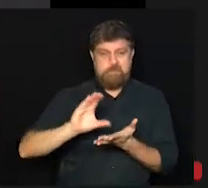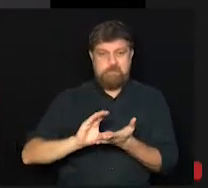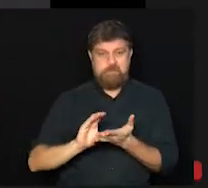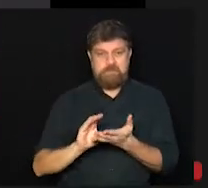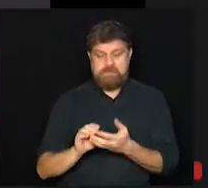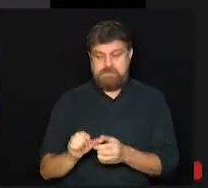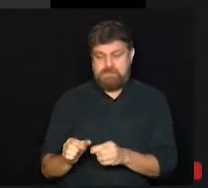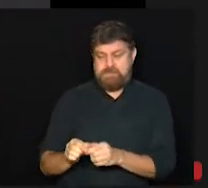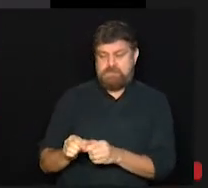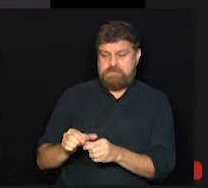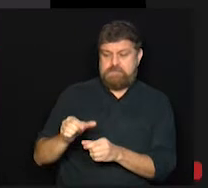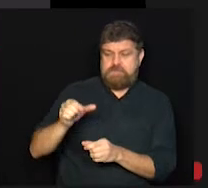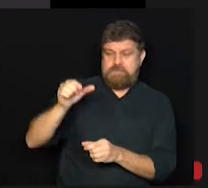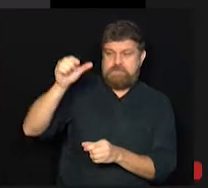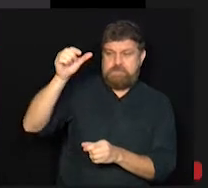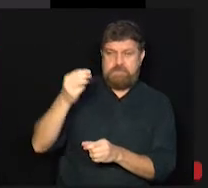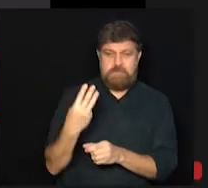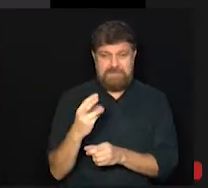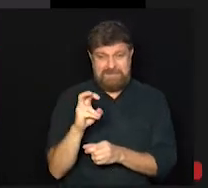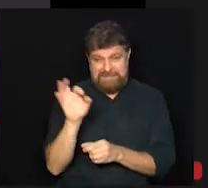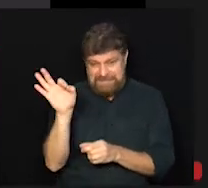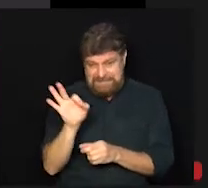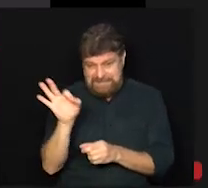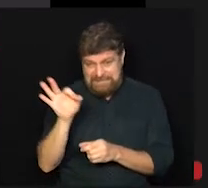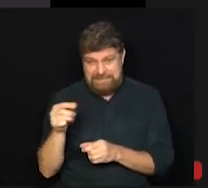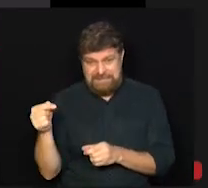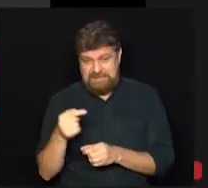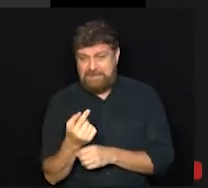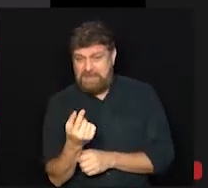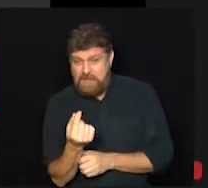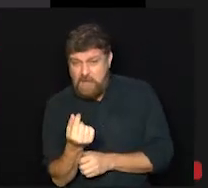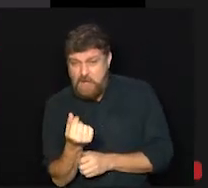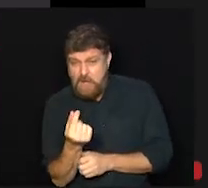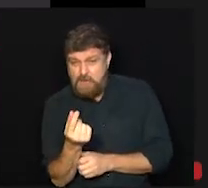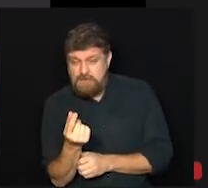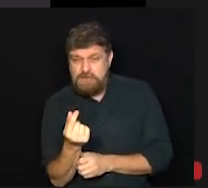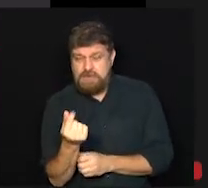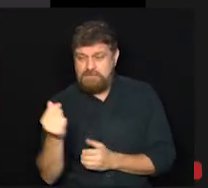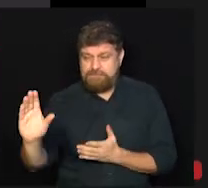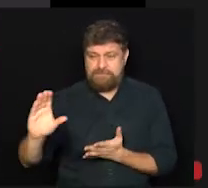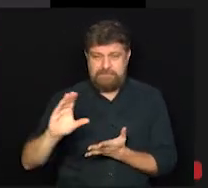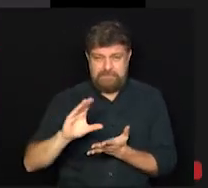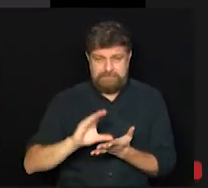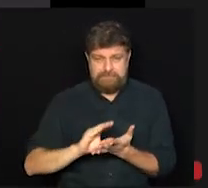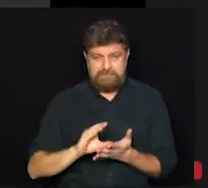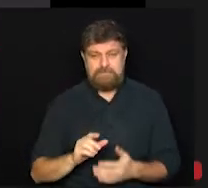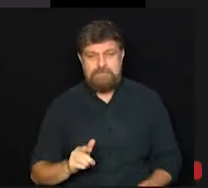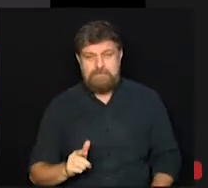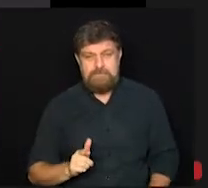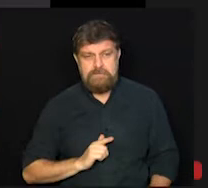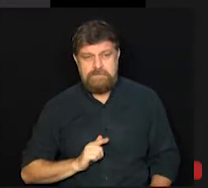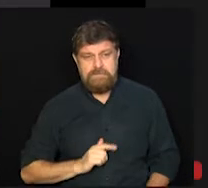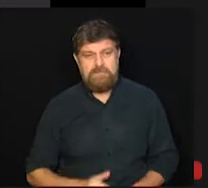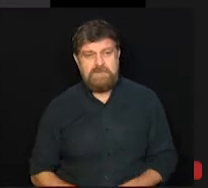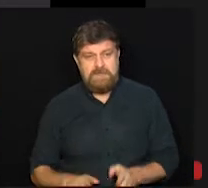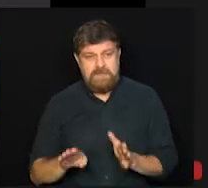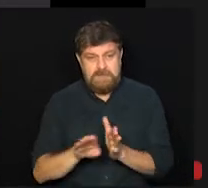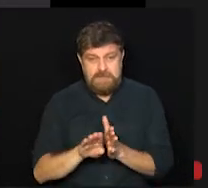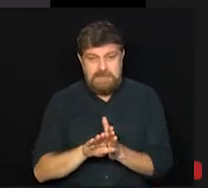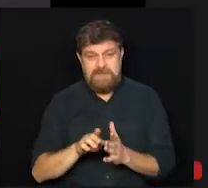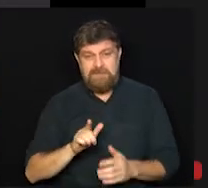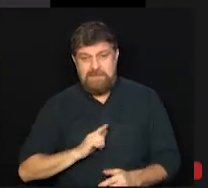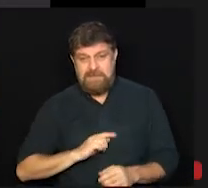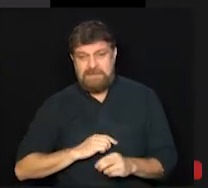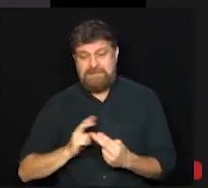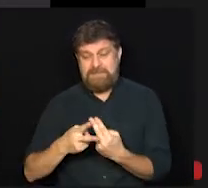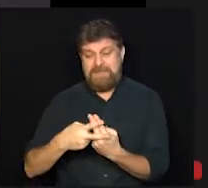muito maior corresponde, na verdade, apenas a essa questão do financiamento que vem através do Sistema Único